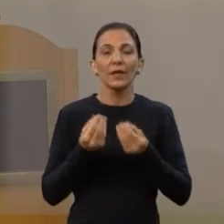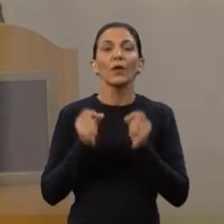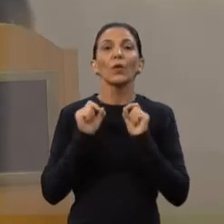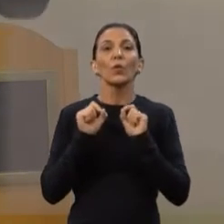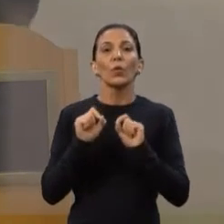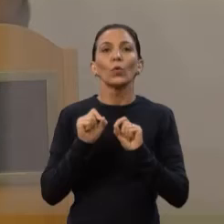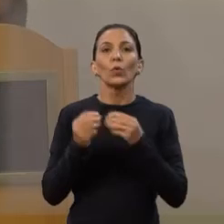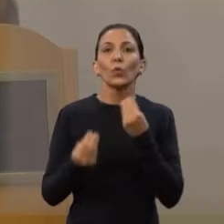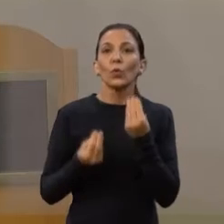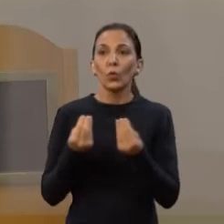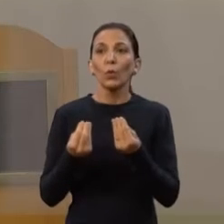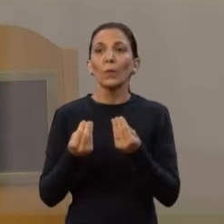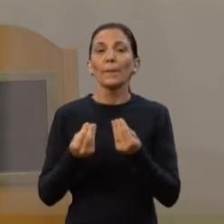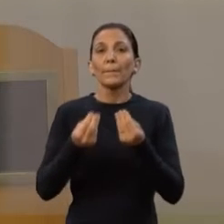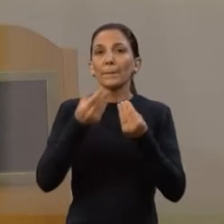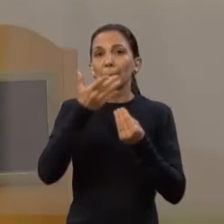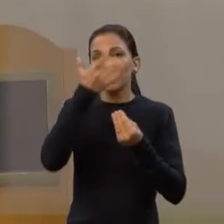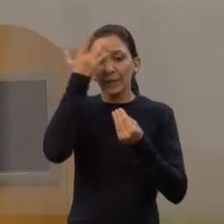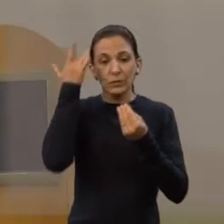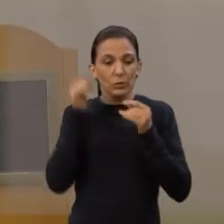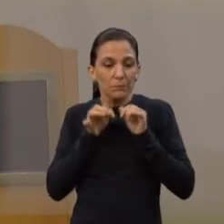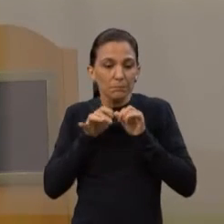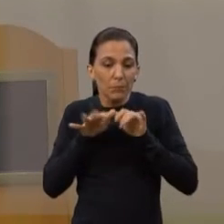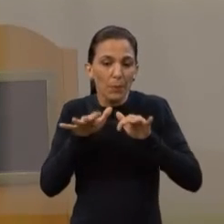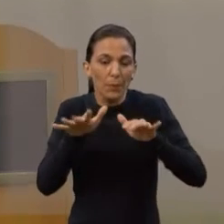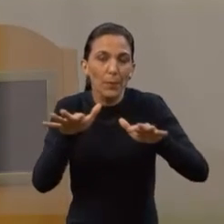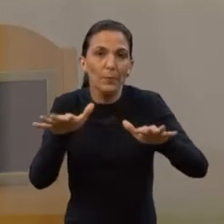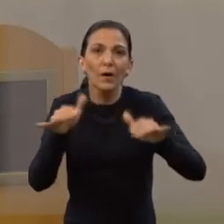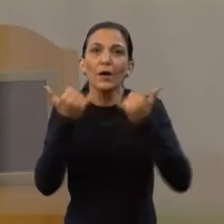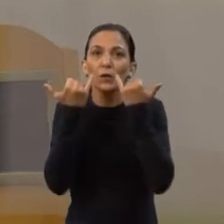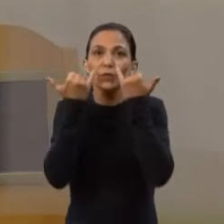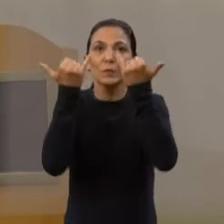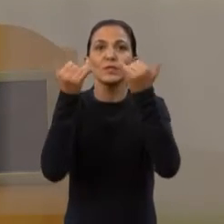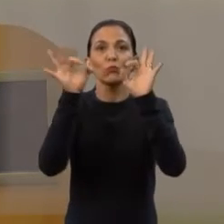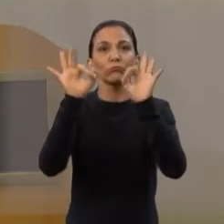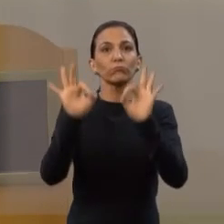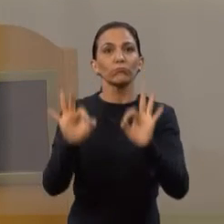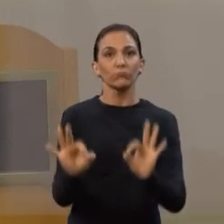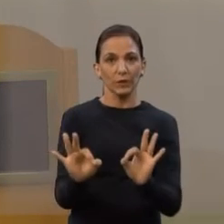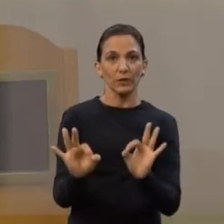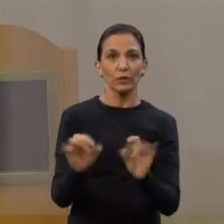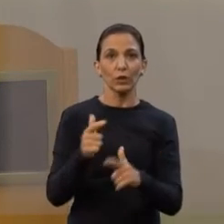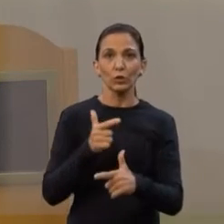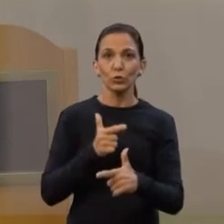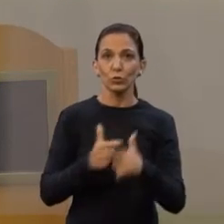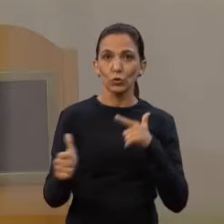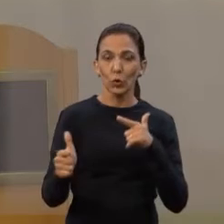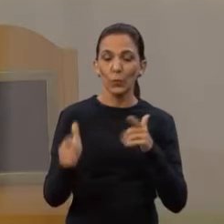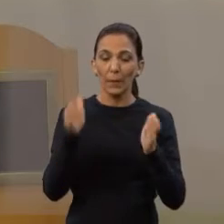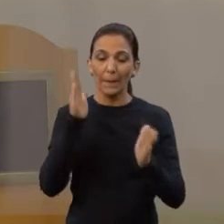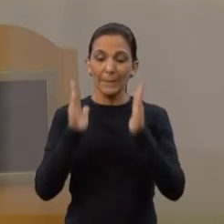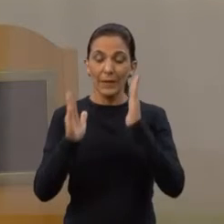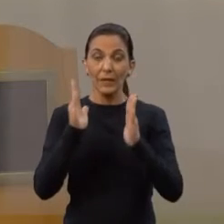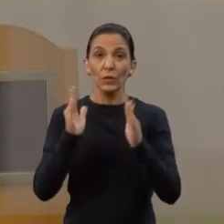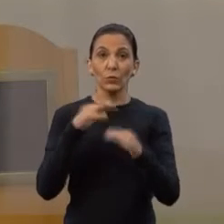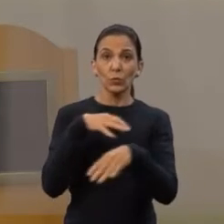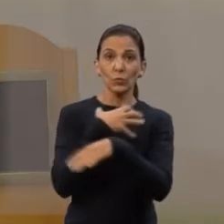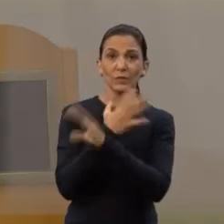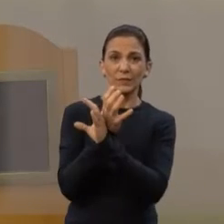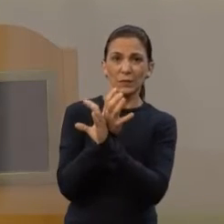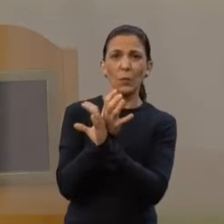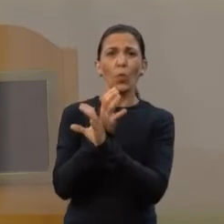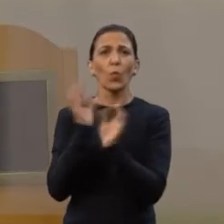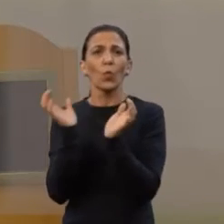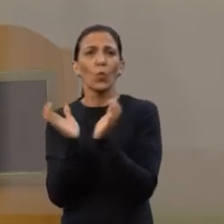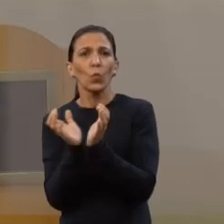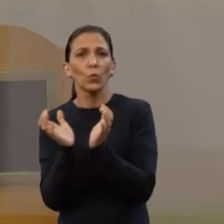maior número ao maior número de pessoas possíveis a informação correta sobre aquilo que foi o período da escravidão do Povo Preto então